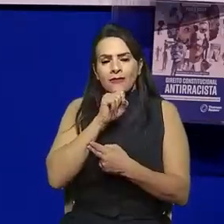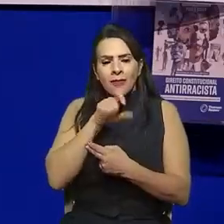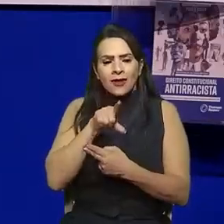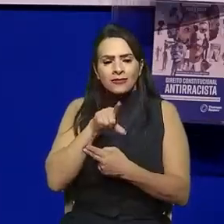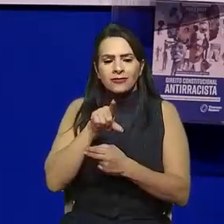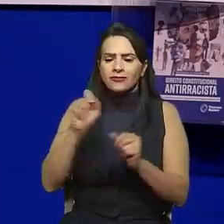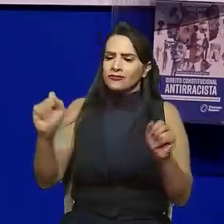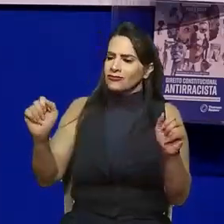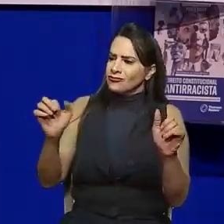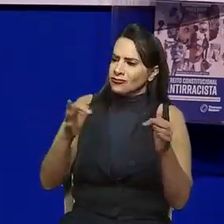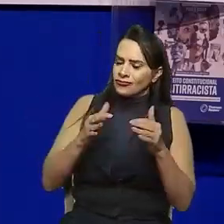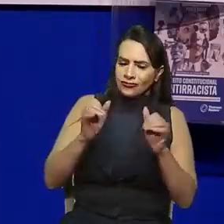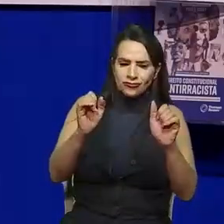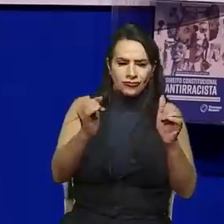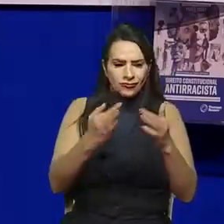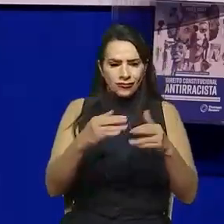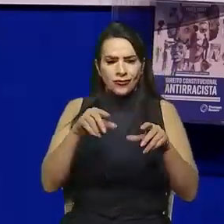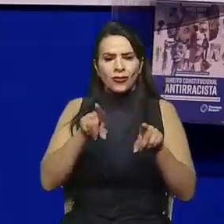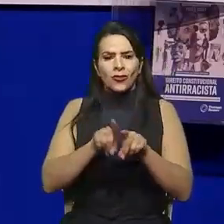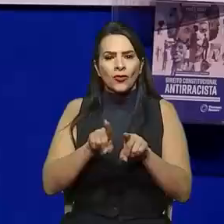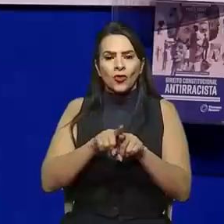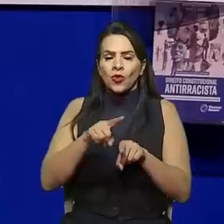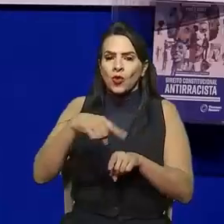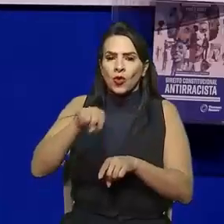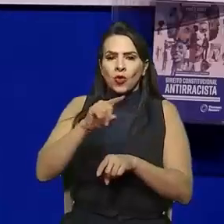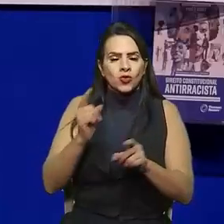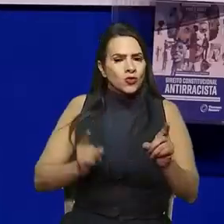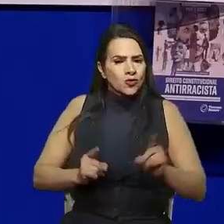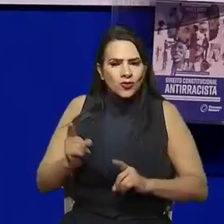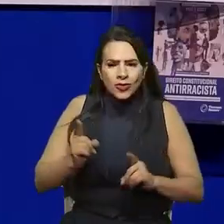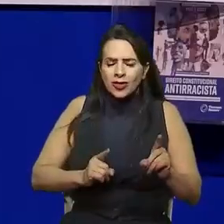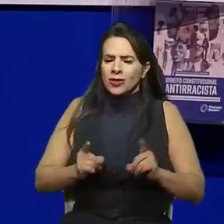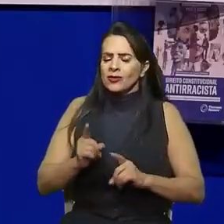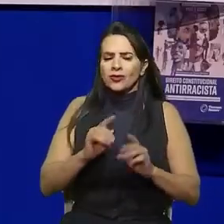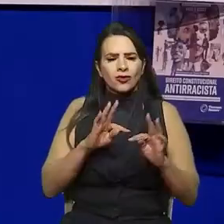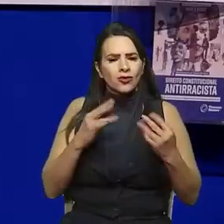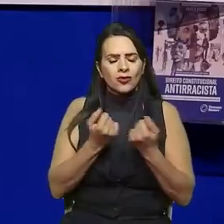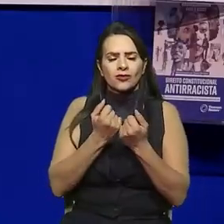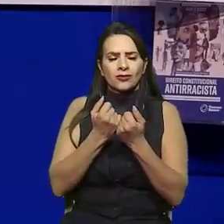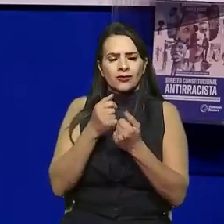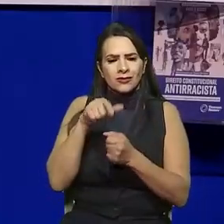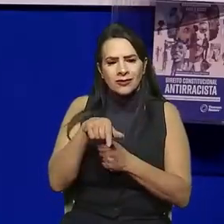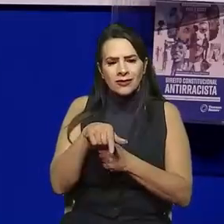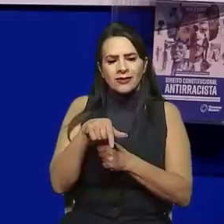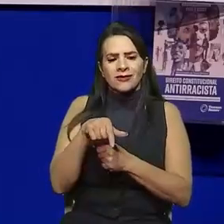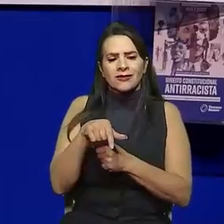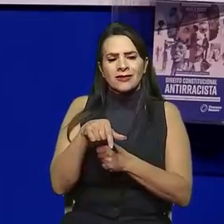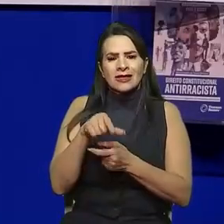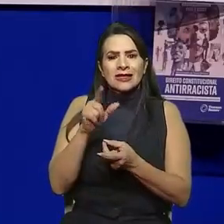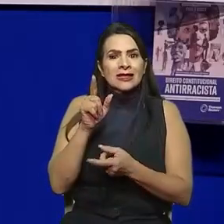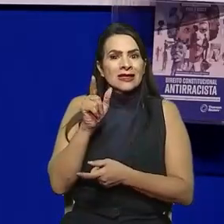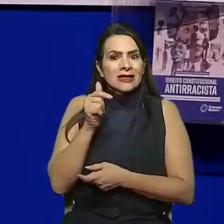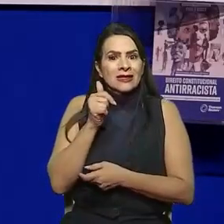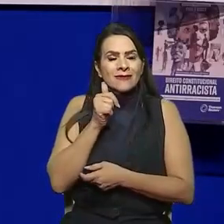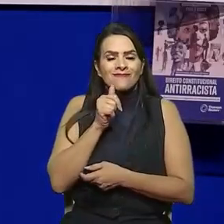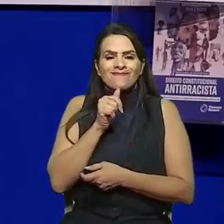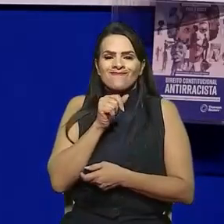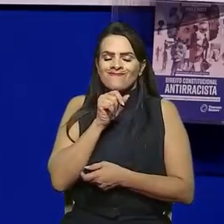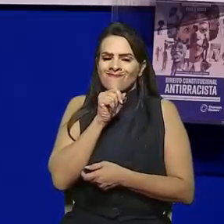e todos os primos, os Ramos e os Amados, todos juntos. E mamãe não deixou levar